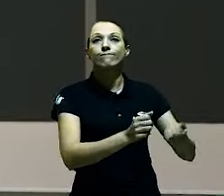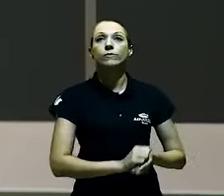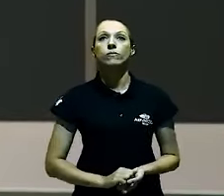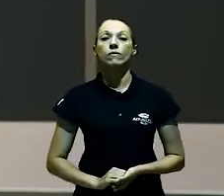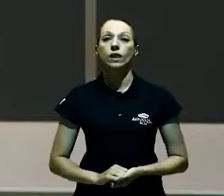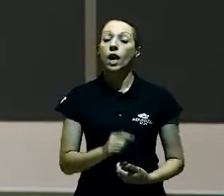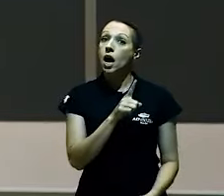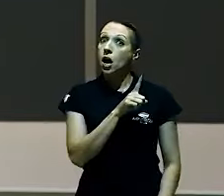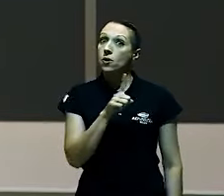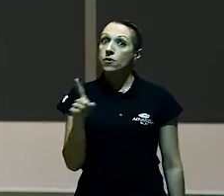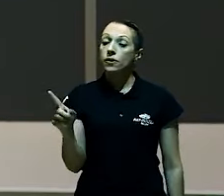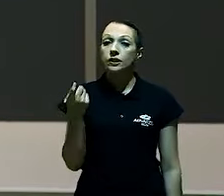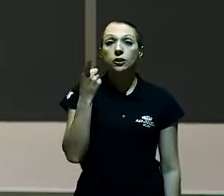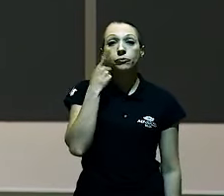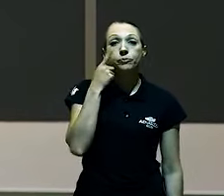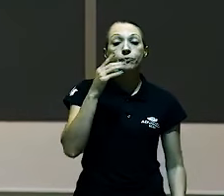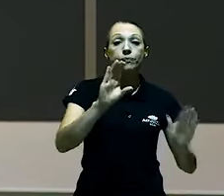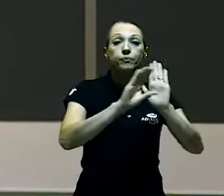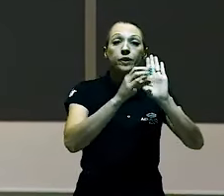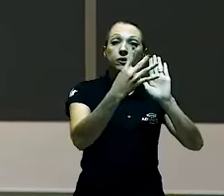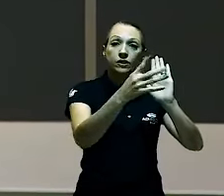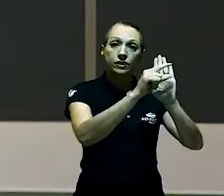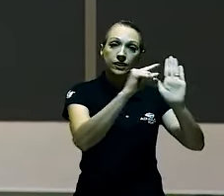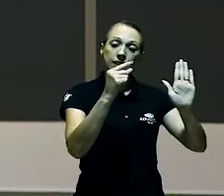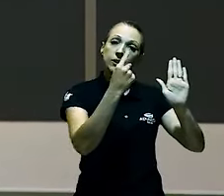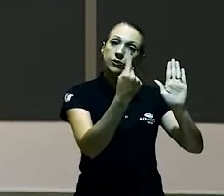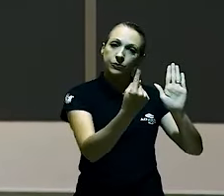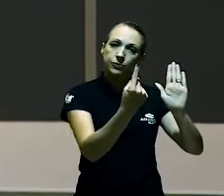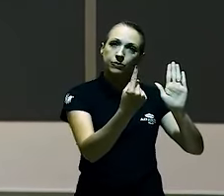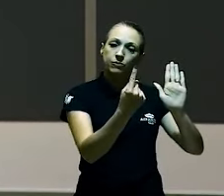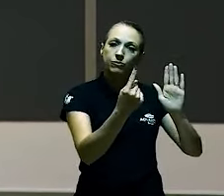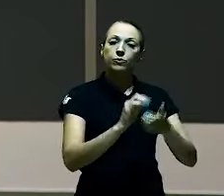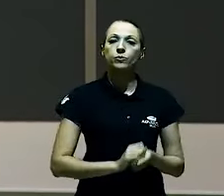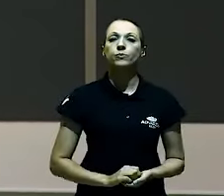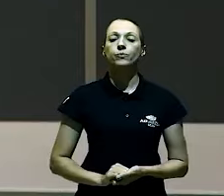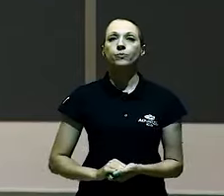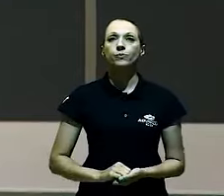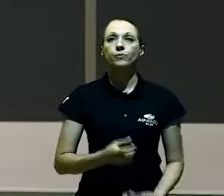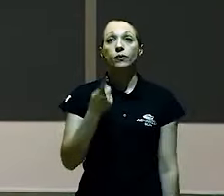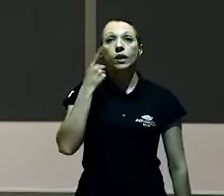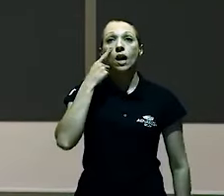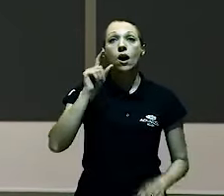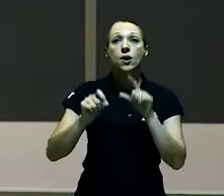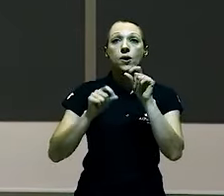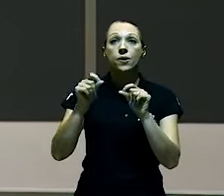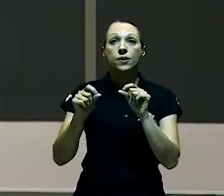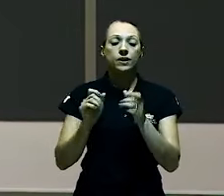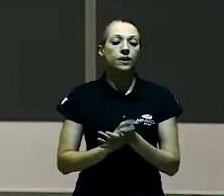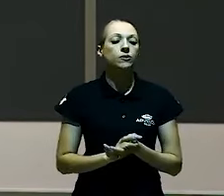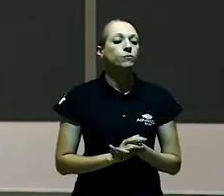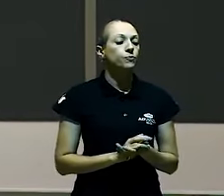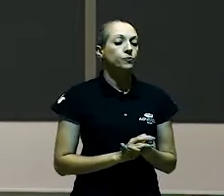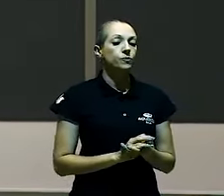se você for ao capítulo 4, versículo 1 do livro de Jonas, você vai ver que depois de pregar e não ver Nínive destruída, ele diz para